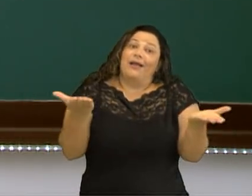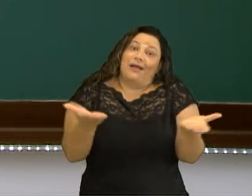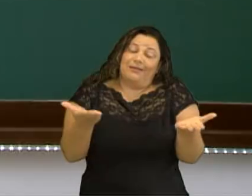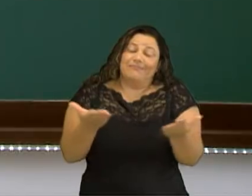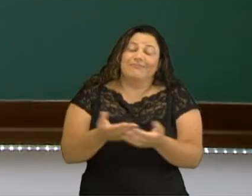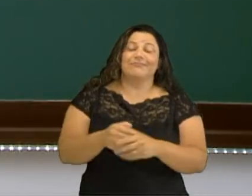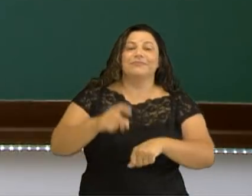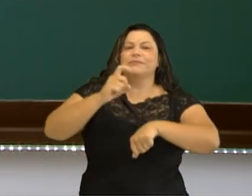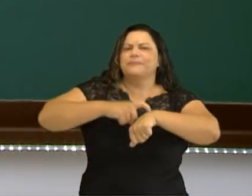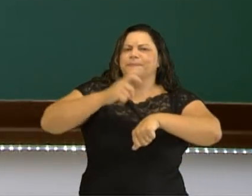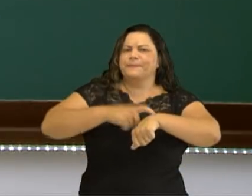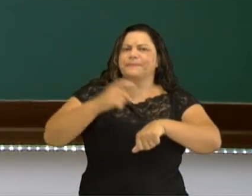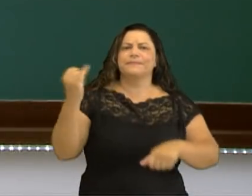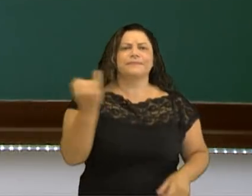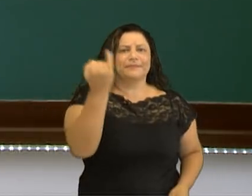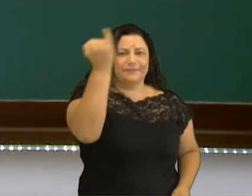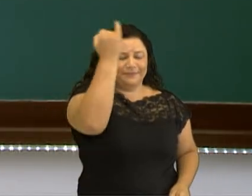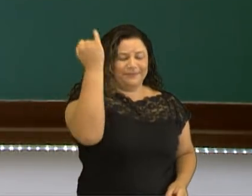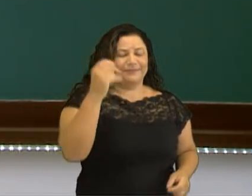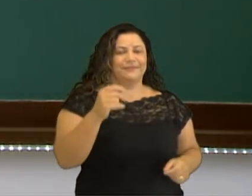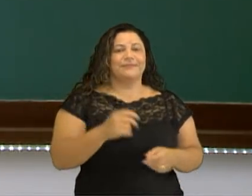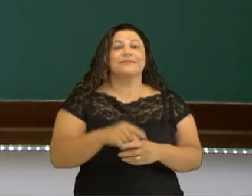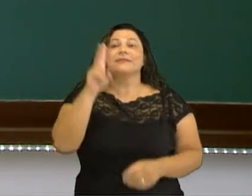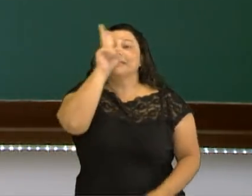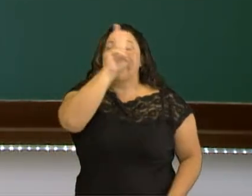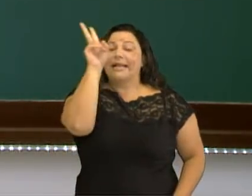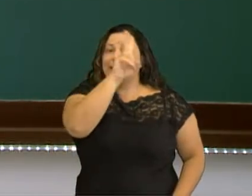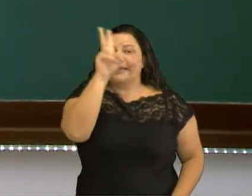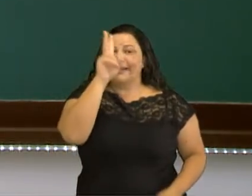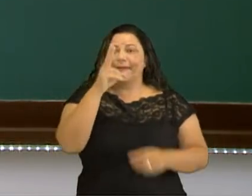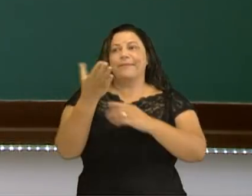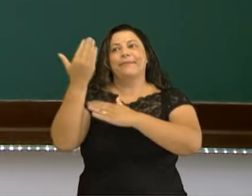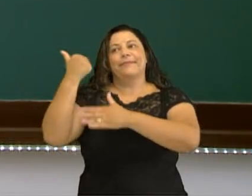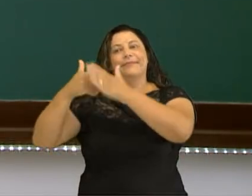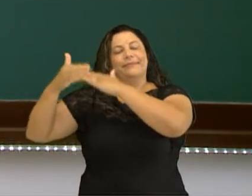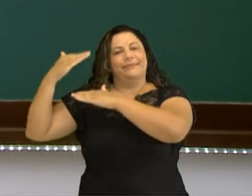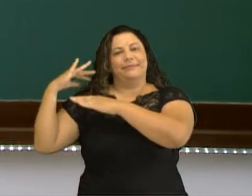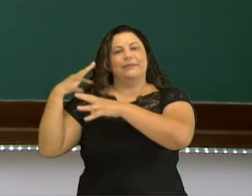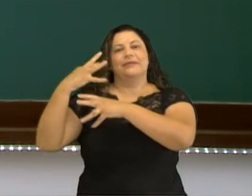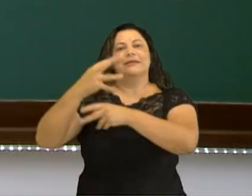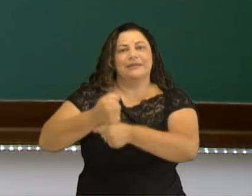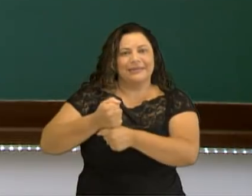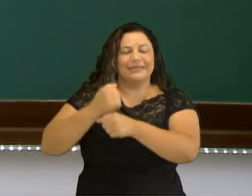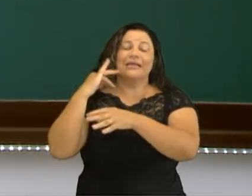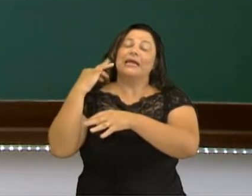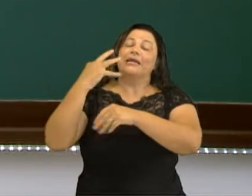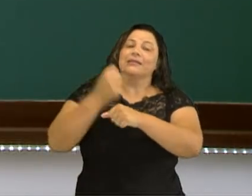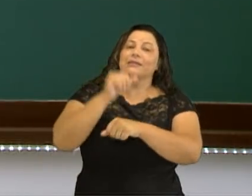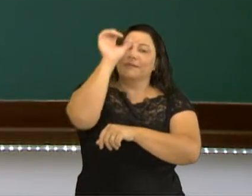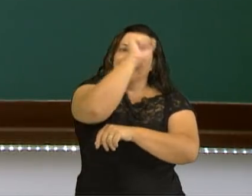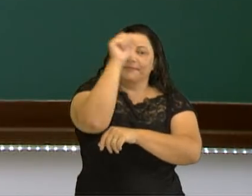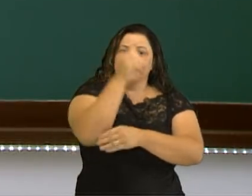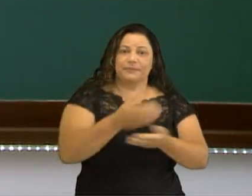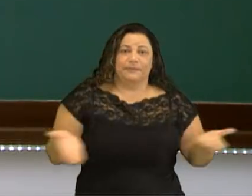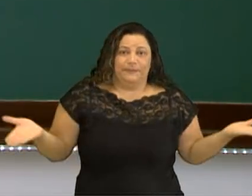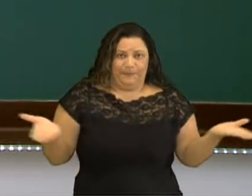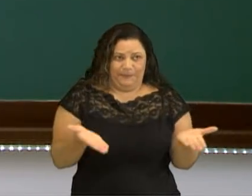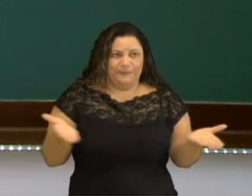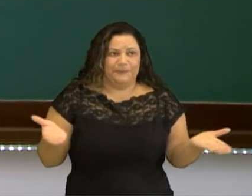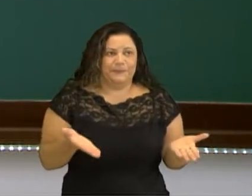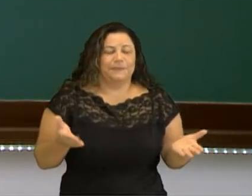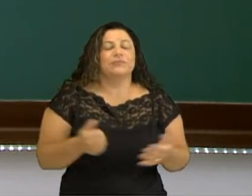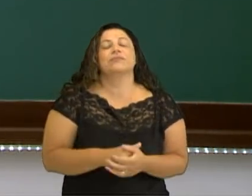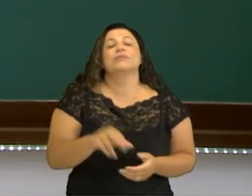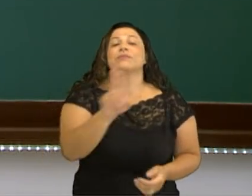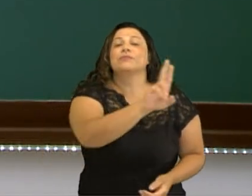muito importante da aula, que é de retomada, para a gente poder ver tudo aquilo que foi aprendido na aula de hoje. Hoje nós falamos que a